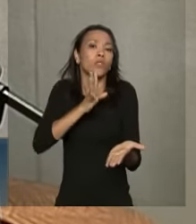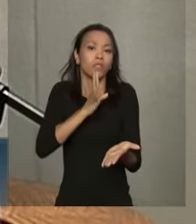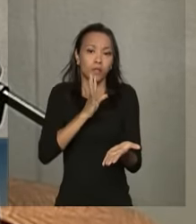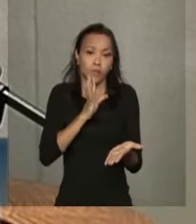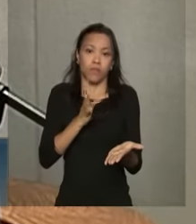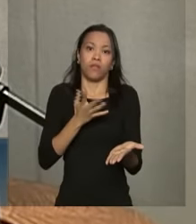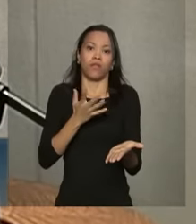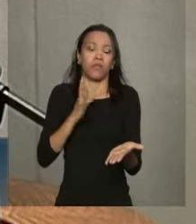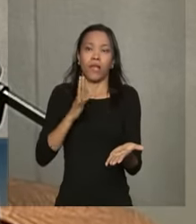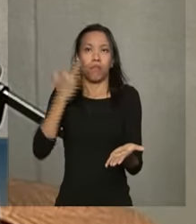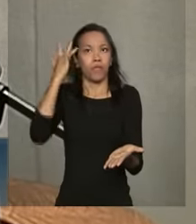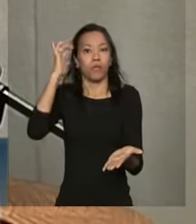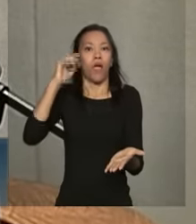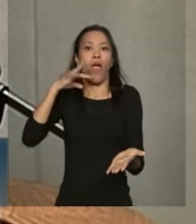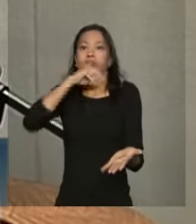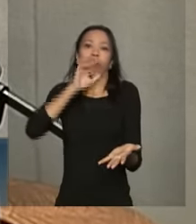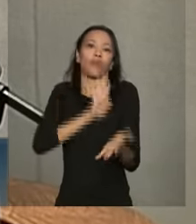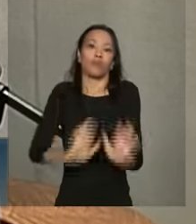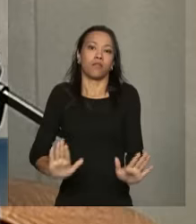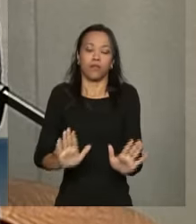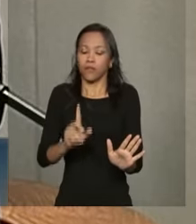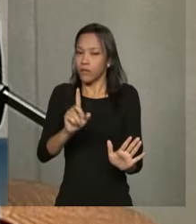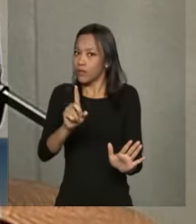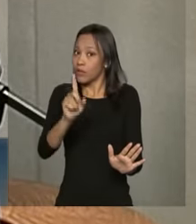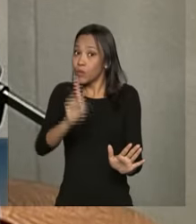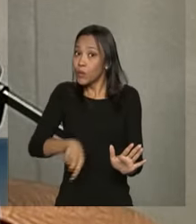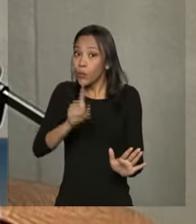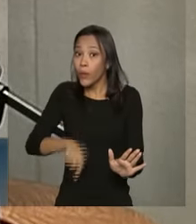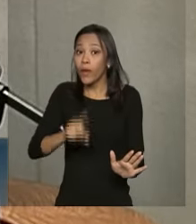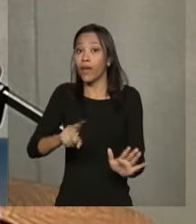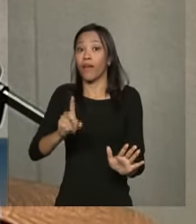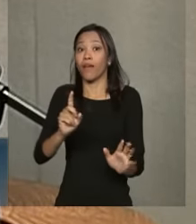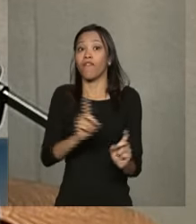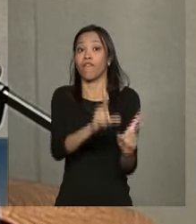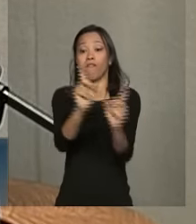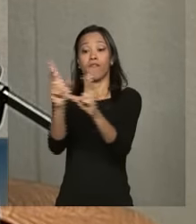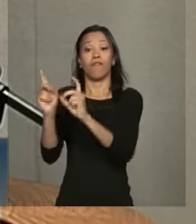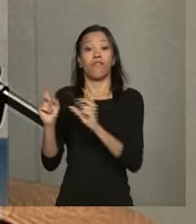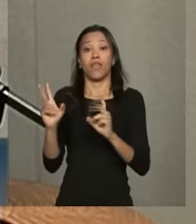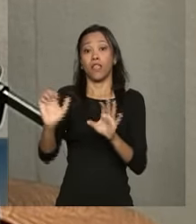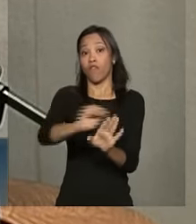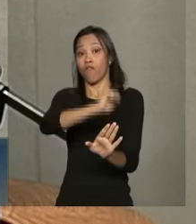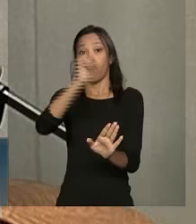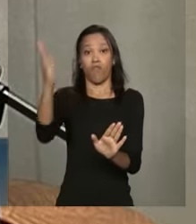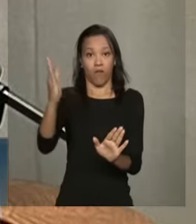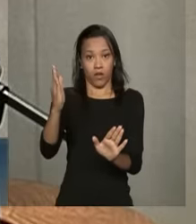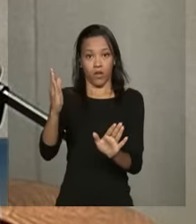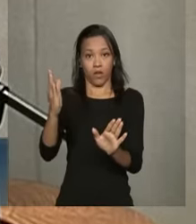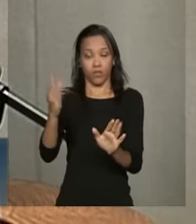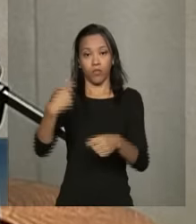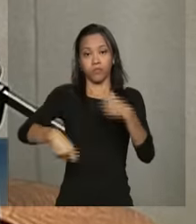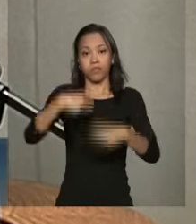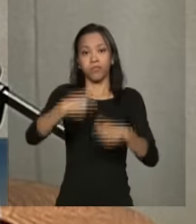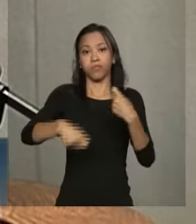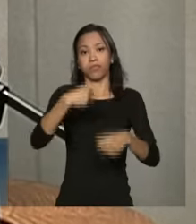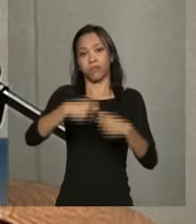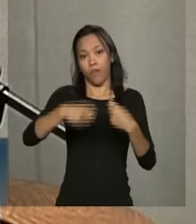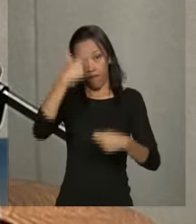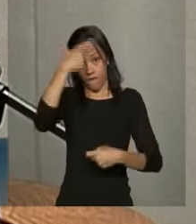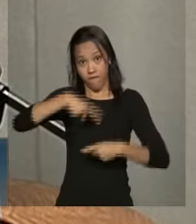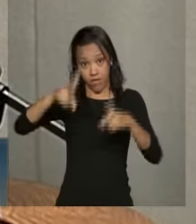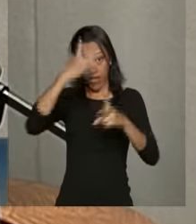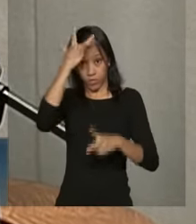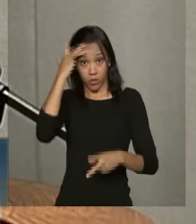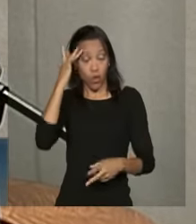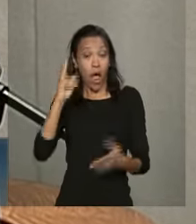essa conclusão mas não se resume a tráfico internacional para exploração sexual mas sim ocorre dentro do